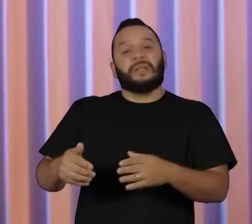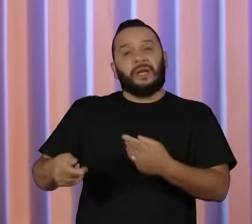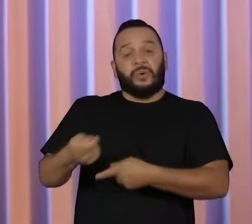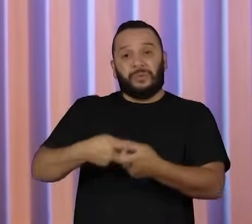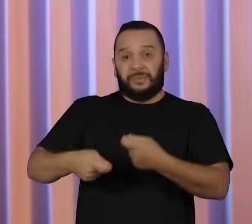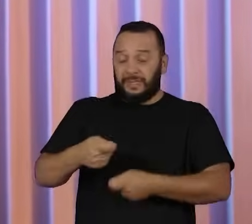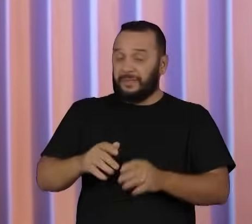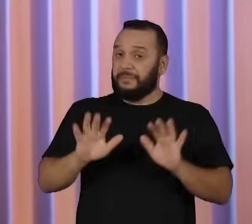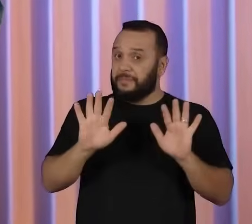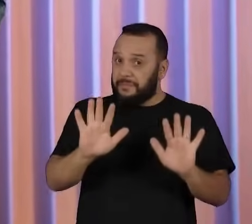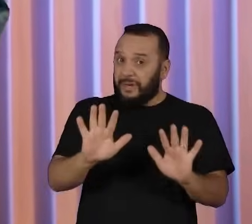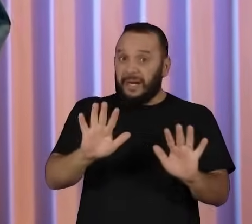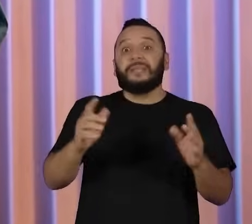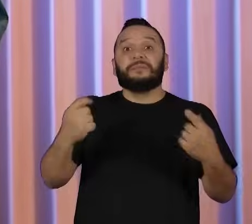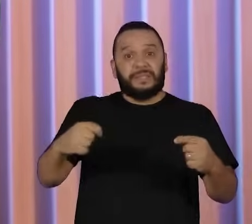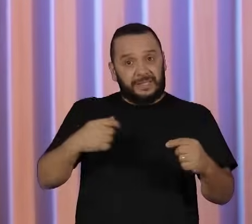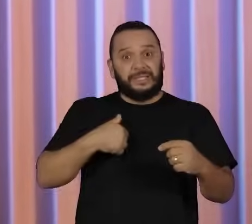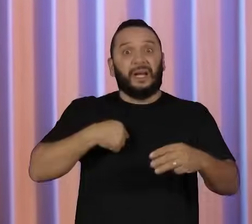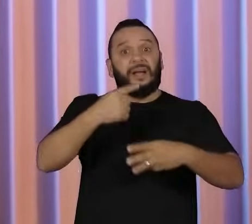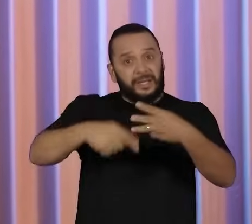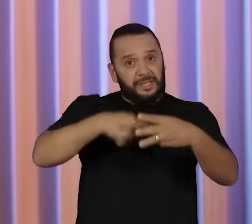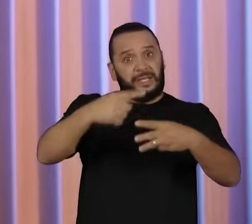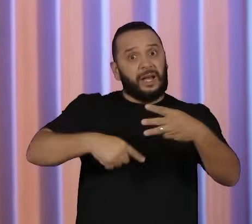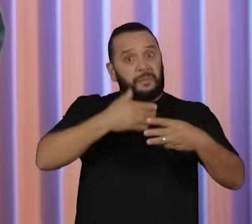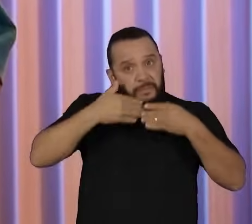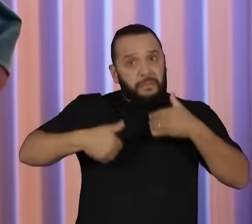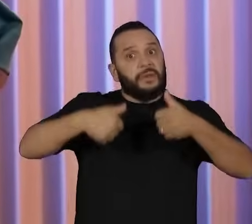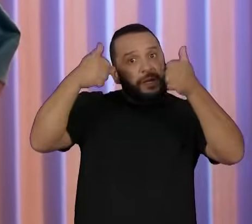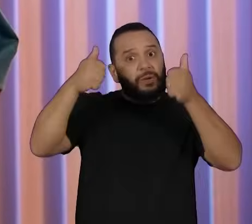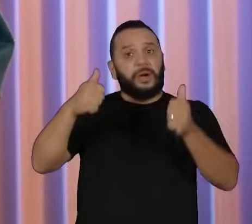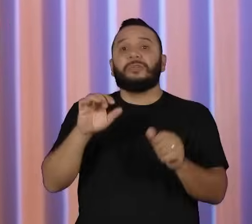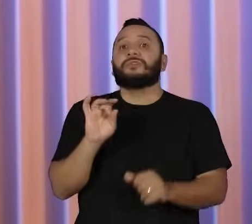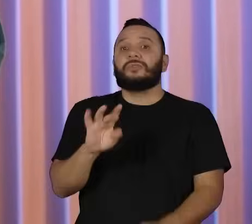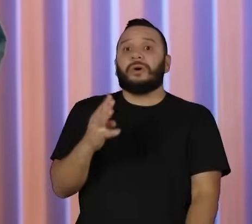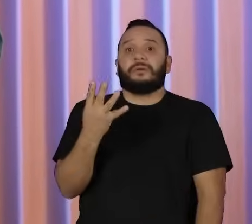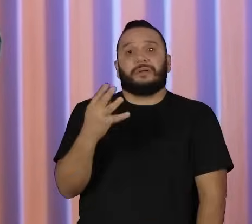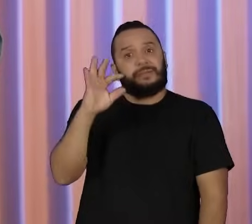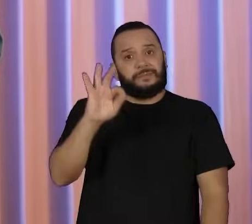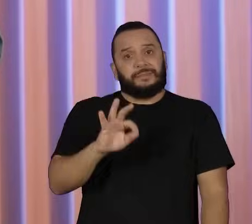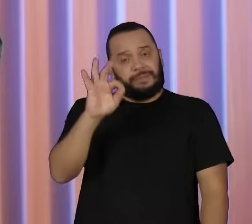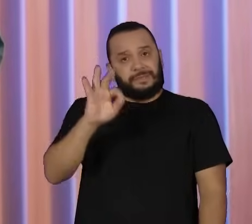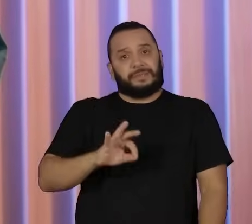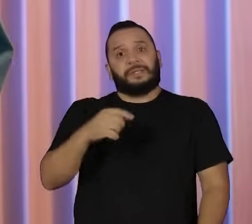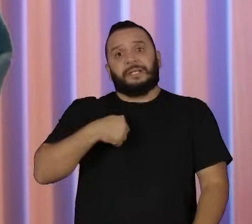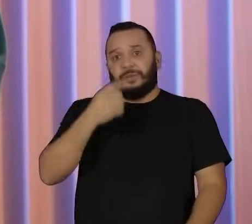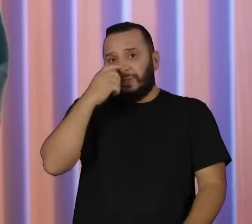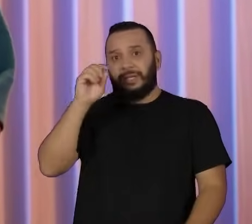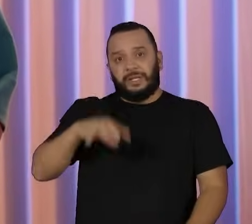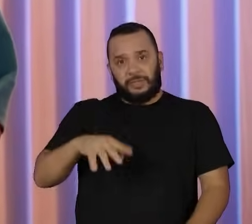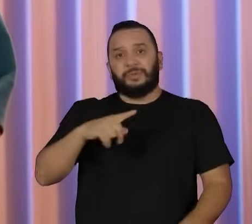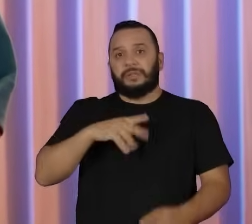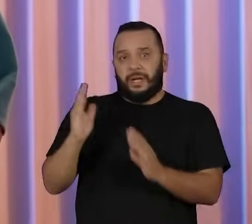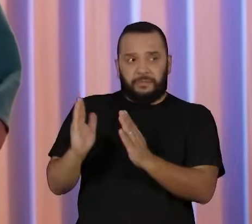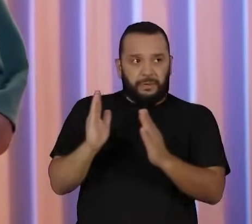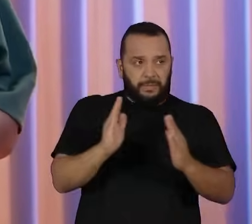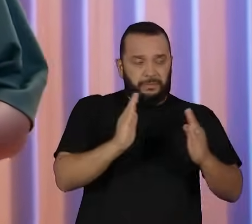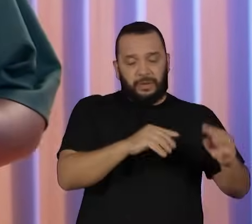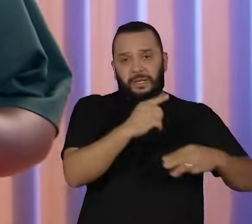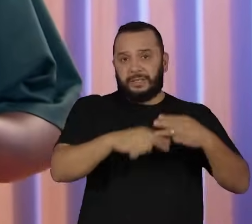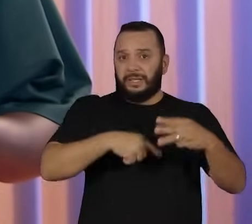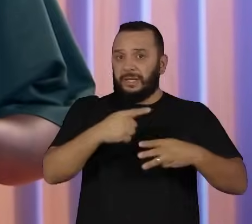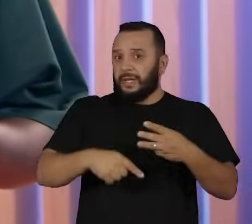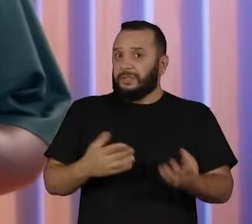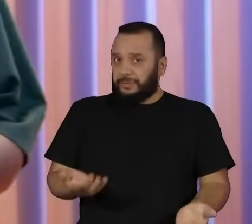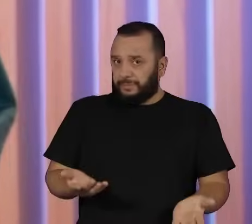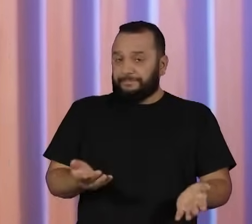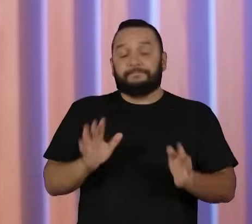se esse montante fosse reciclado, já que apenas 4% desses resíduos passam por esse processo. Mas é